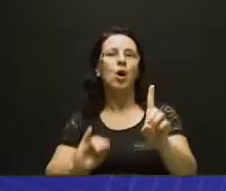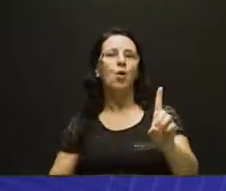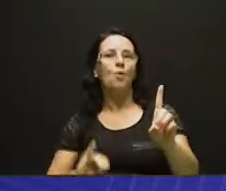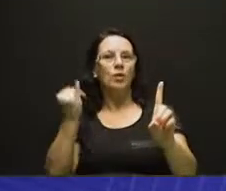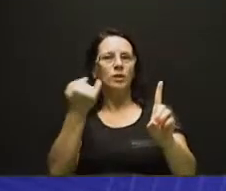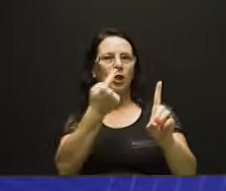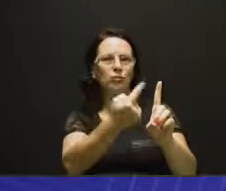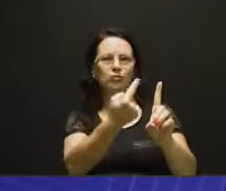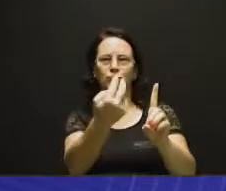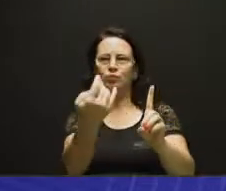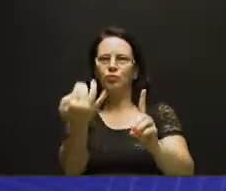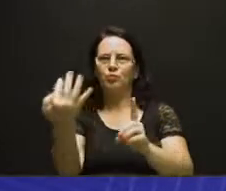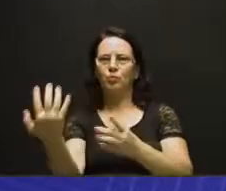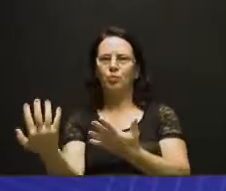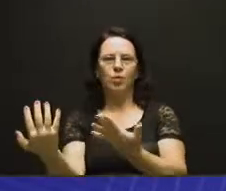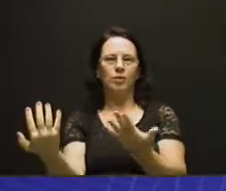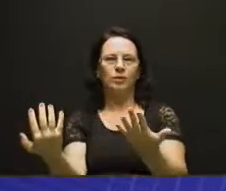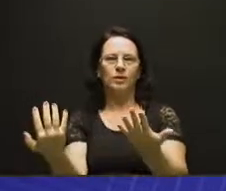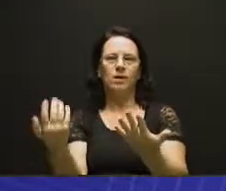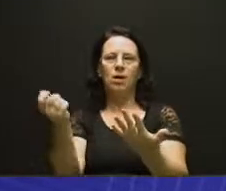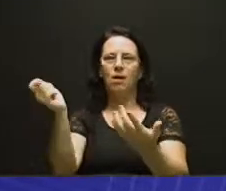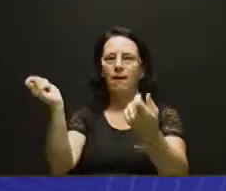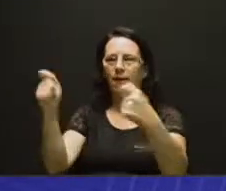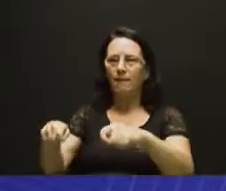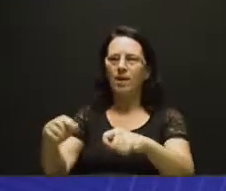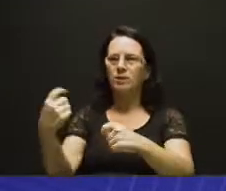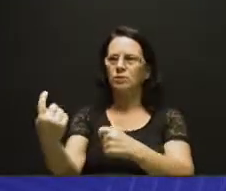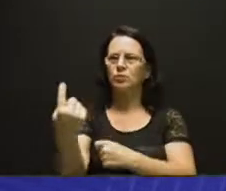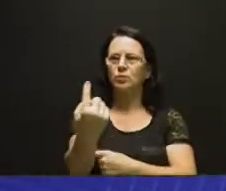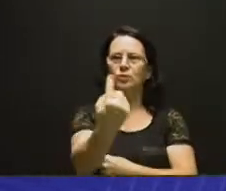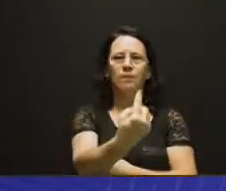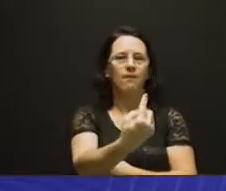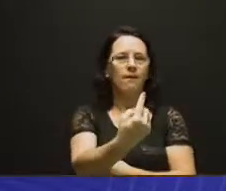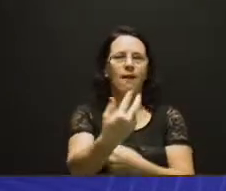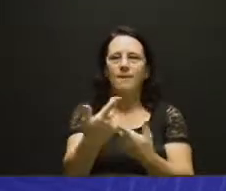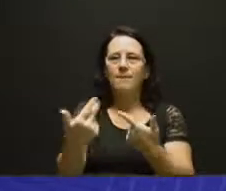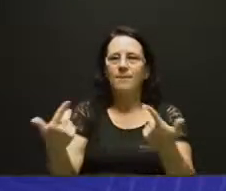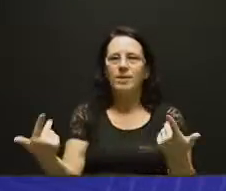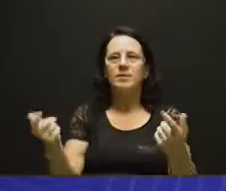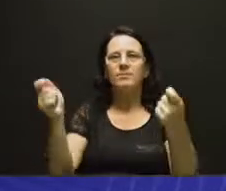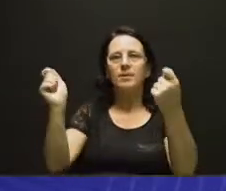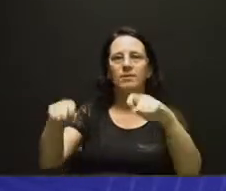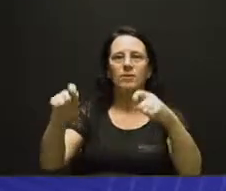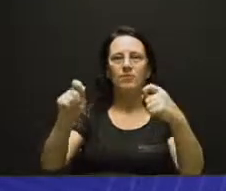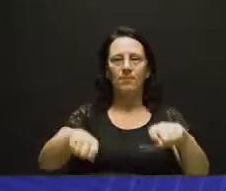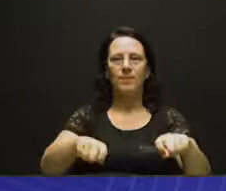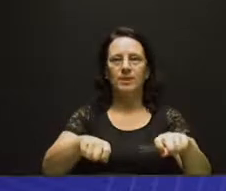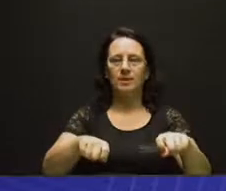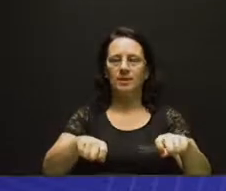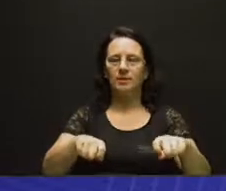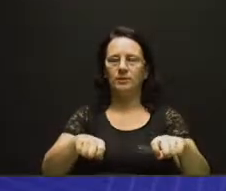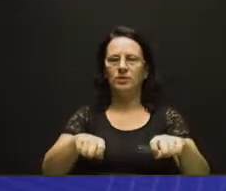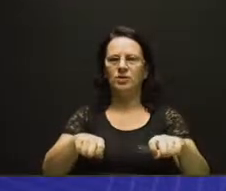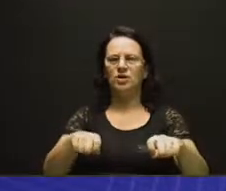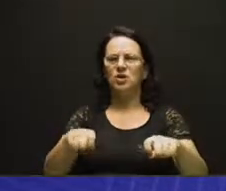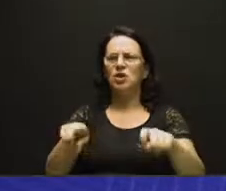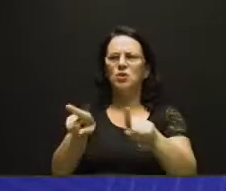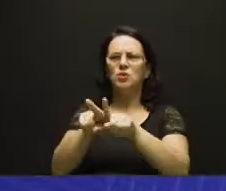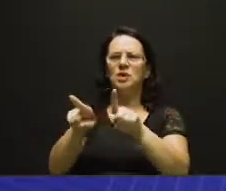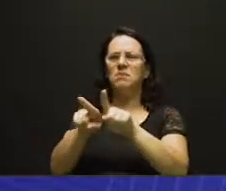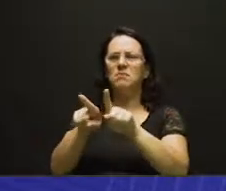que estão se dando por um outro aluno né e quando falo mesmo as oportunidades não é a mesma lição